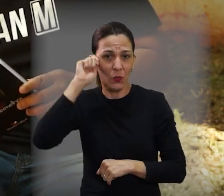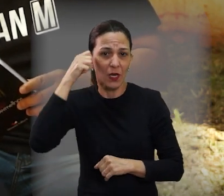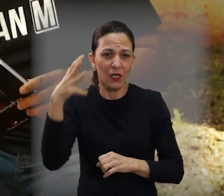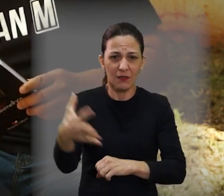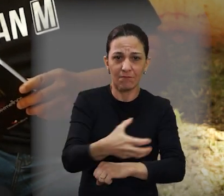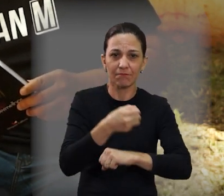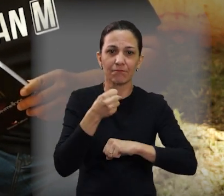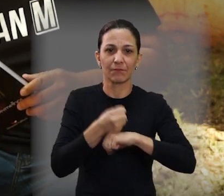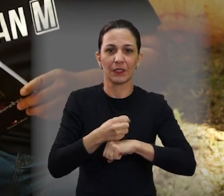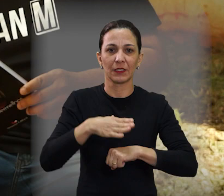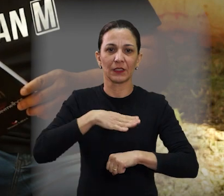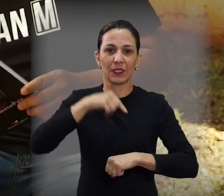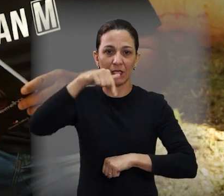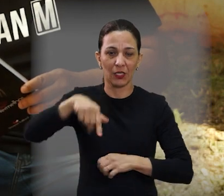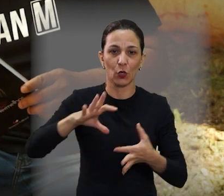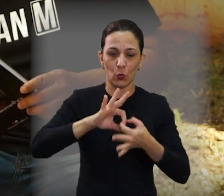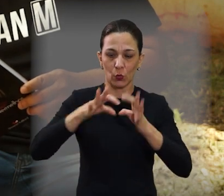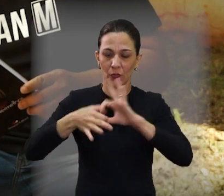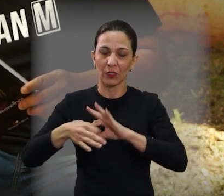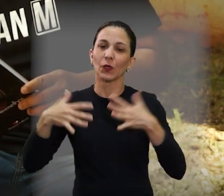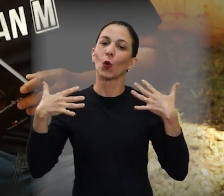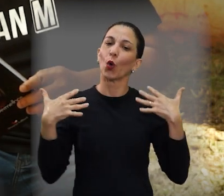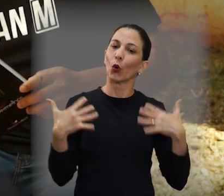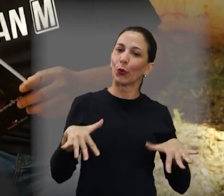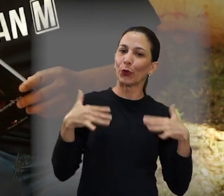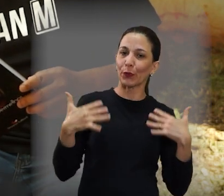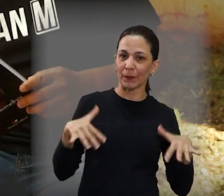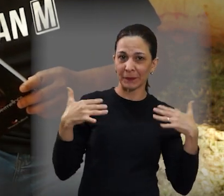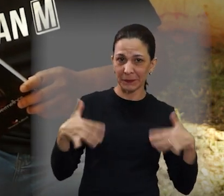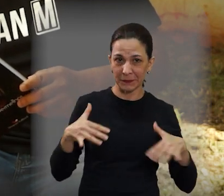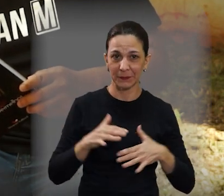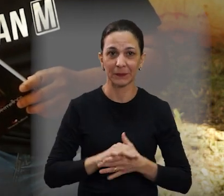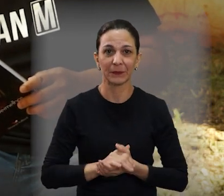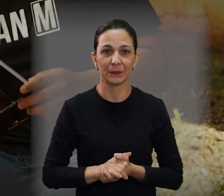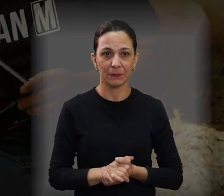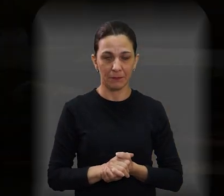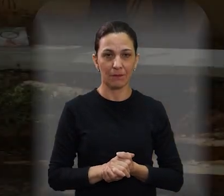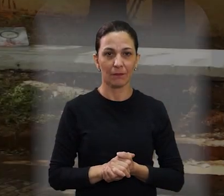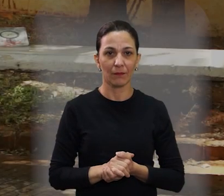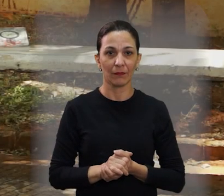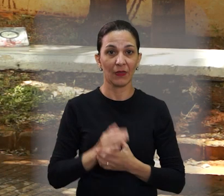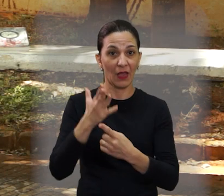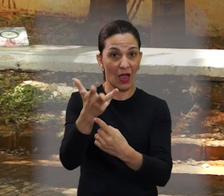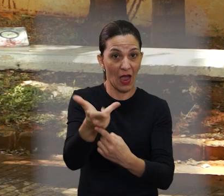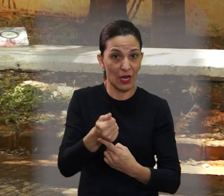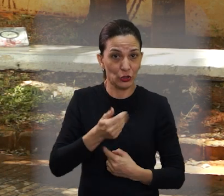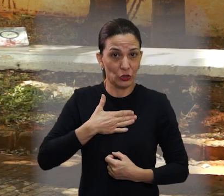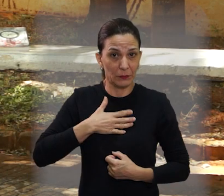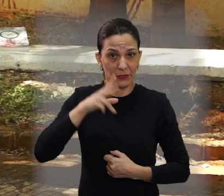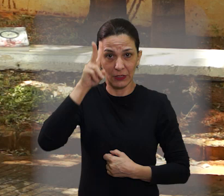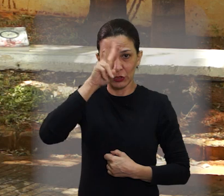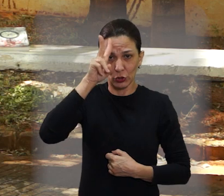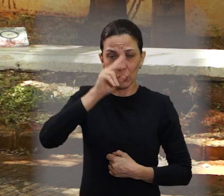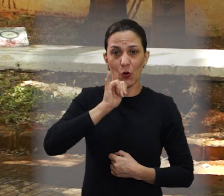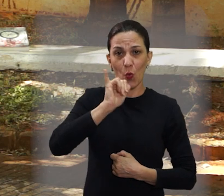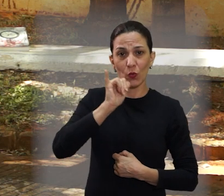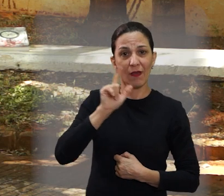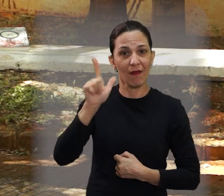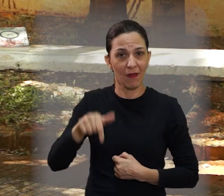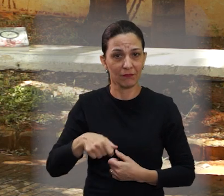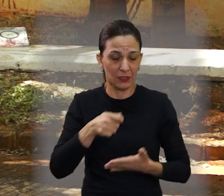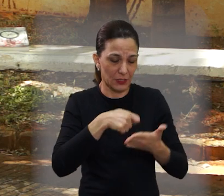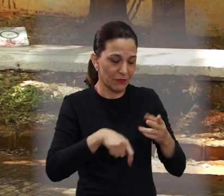colônia, a cidade de Travessa dos Gentios, que carrega um cenário impetuoso. A minha arte é contar histórias.